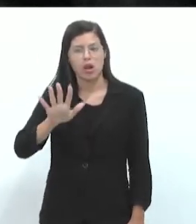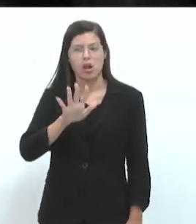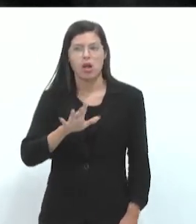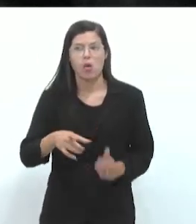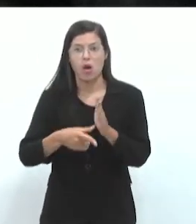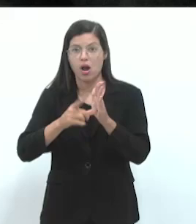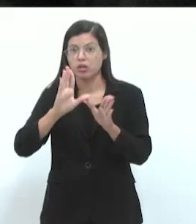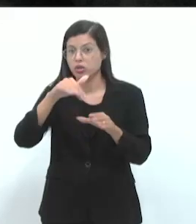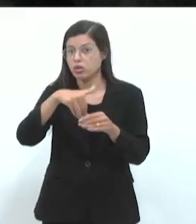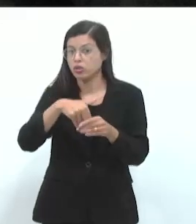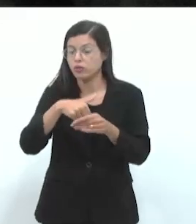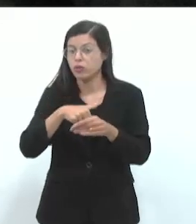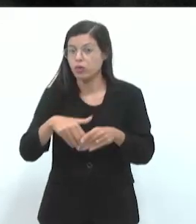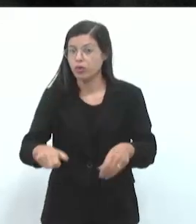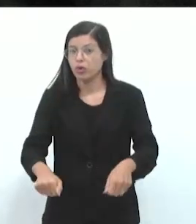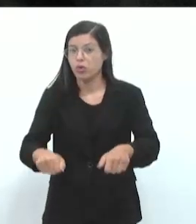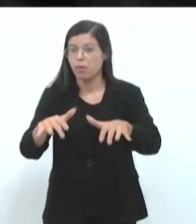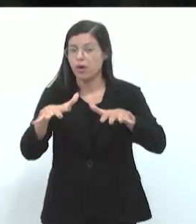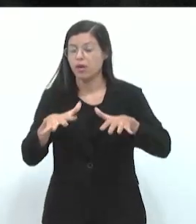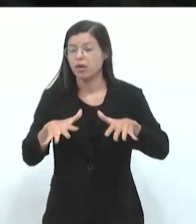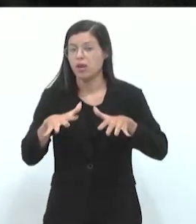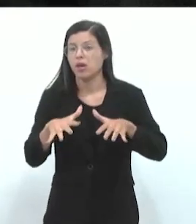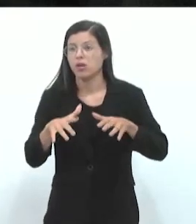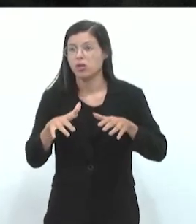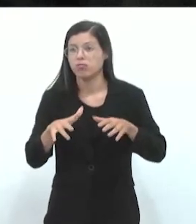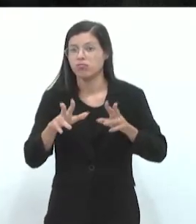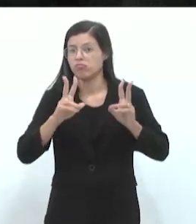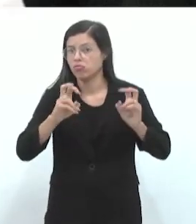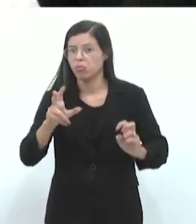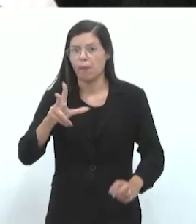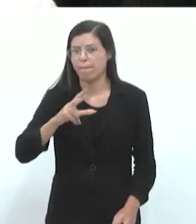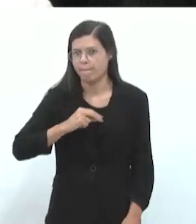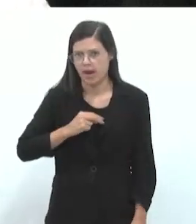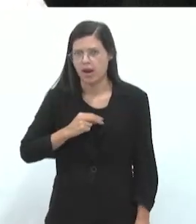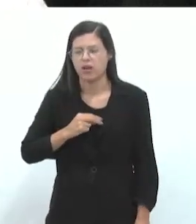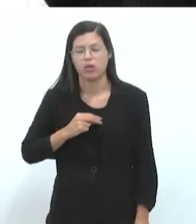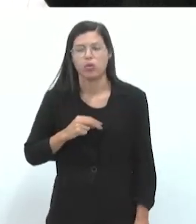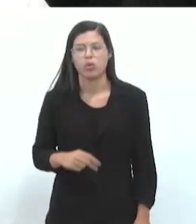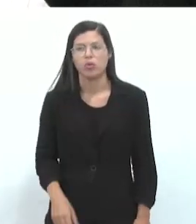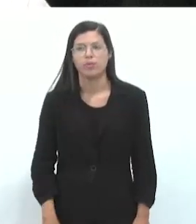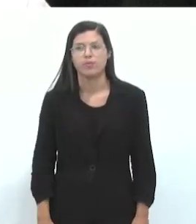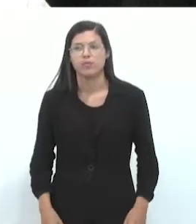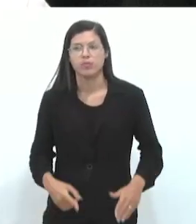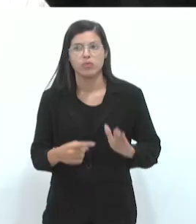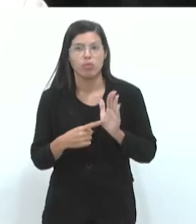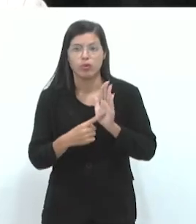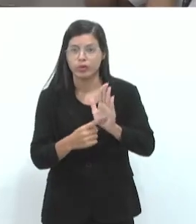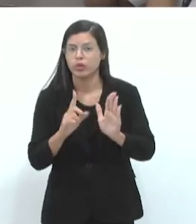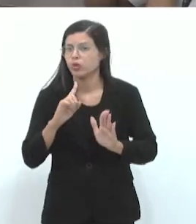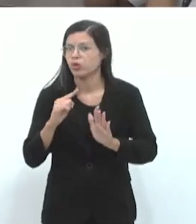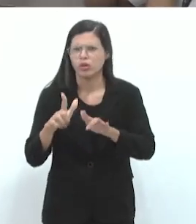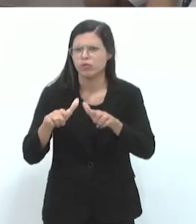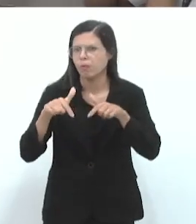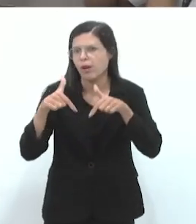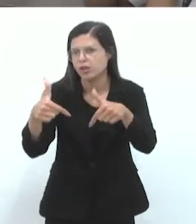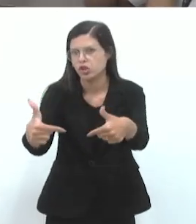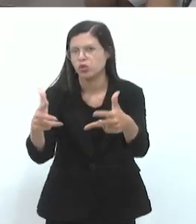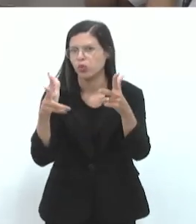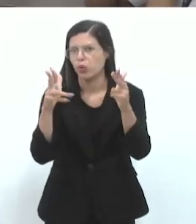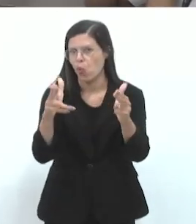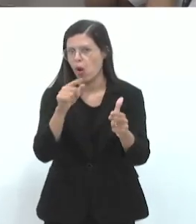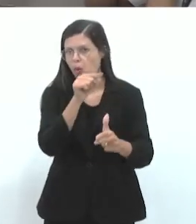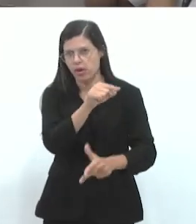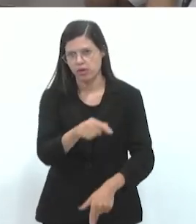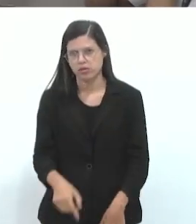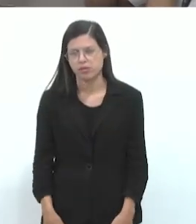no plenário sobre o mérito dos 2 PDLs. Mostrando que a gente não está agindo igual a eles. Exatamente. Mas eu Chico